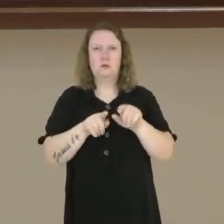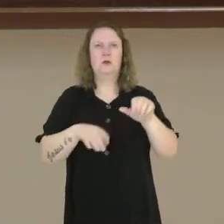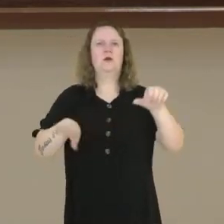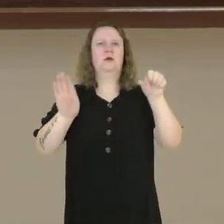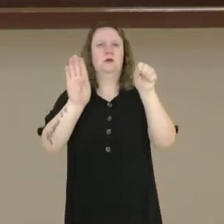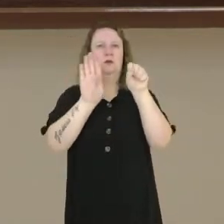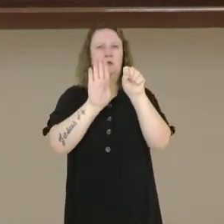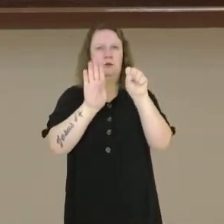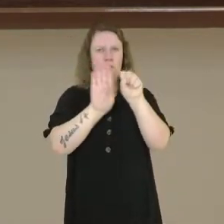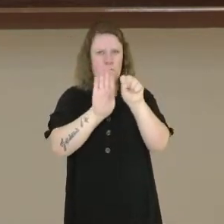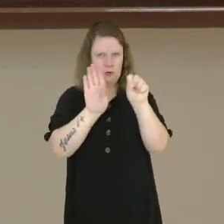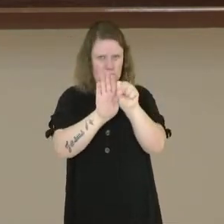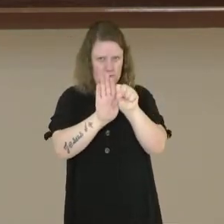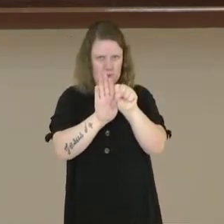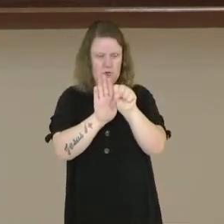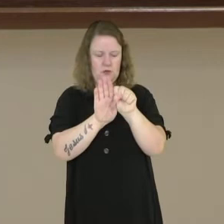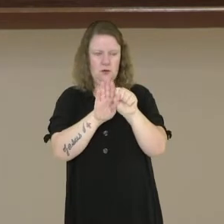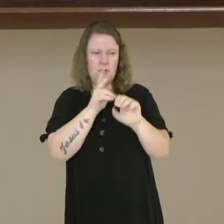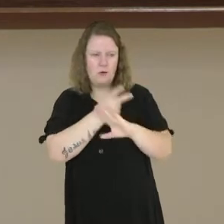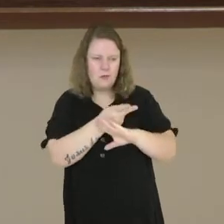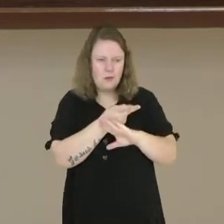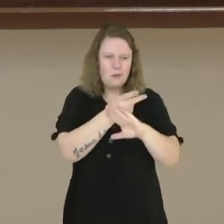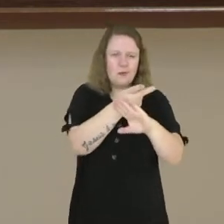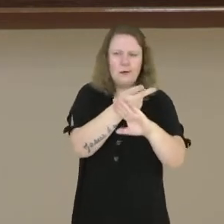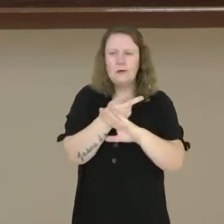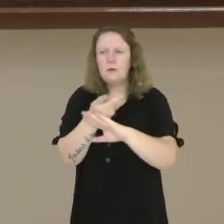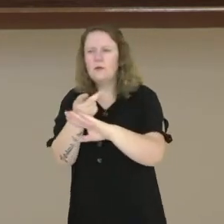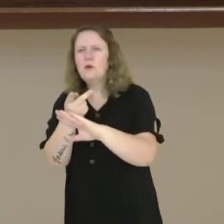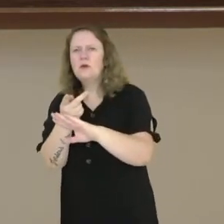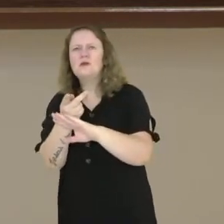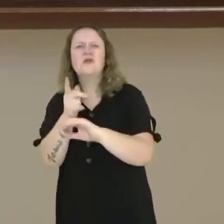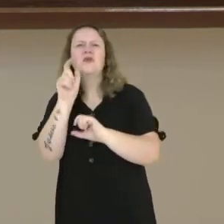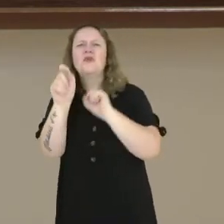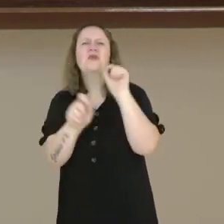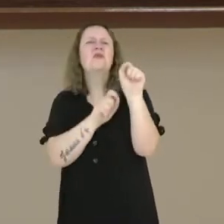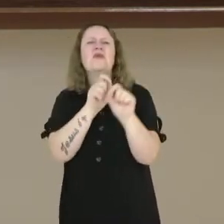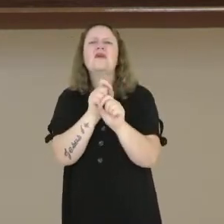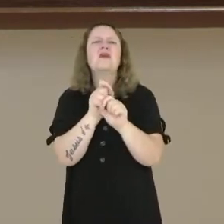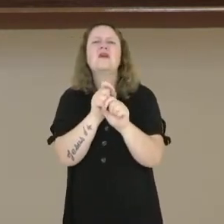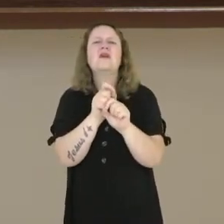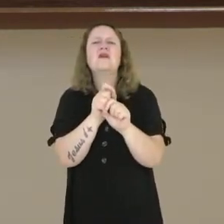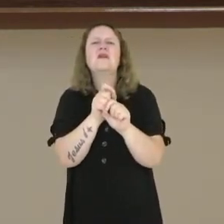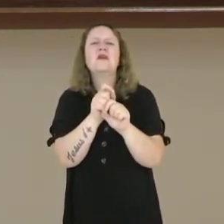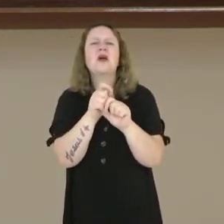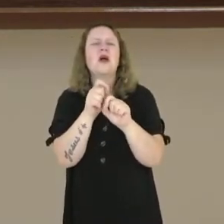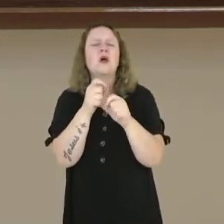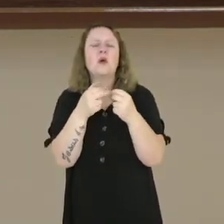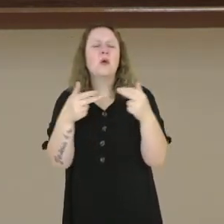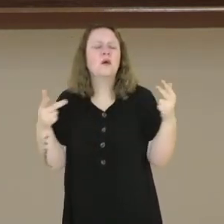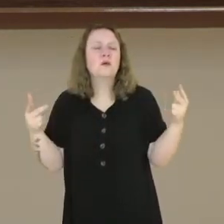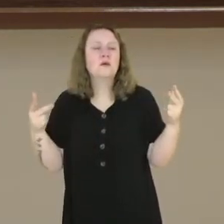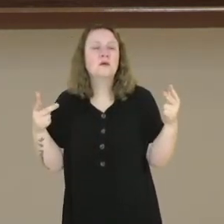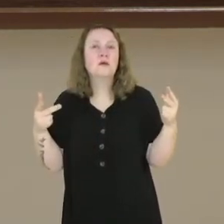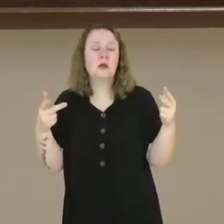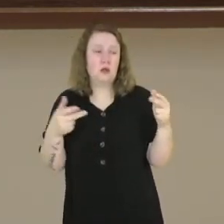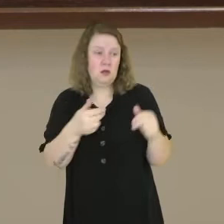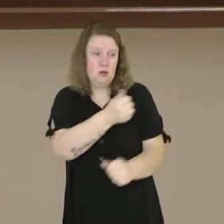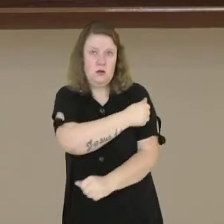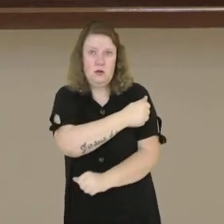Quem busca, busca algo. Neste caso, busca o quê? Os estudantes